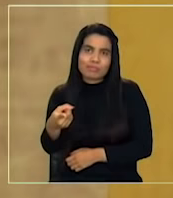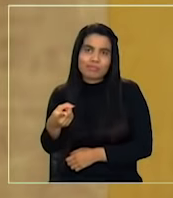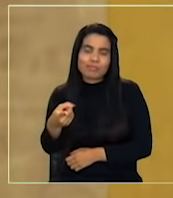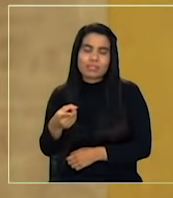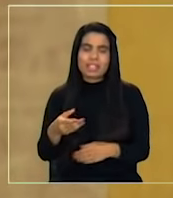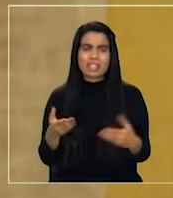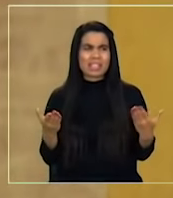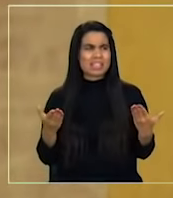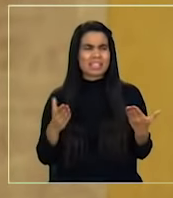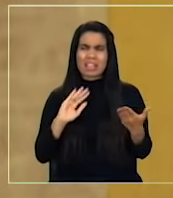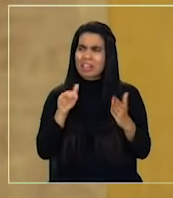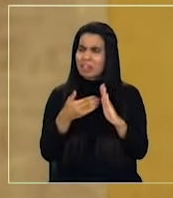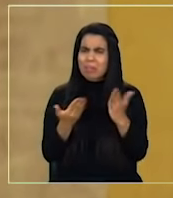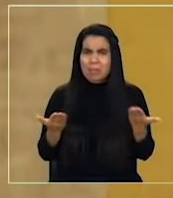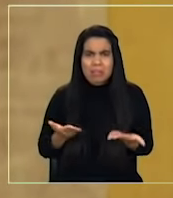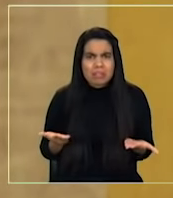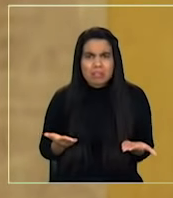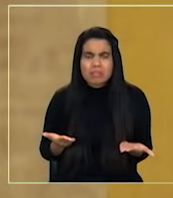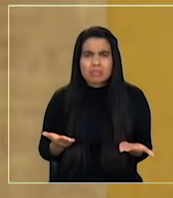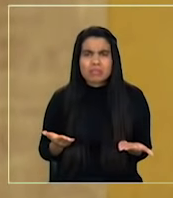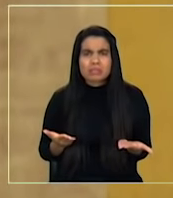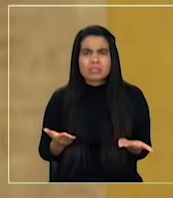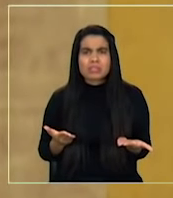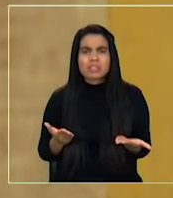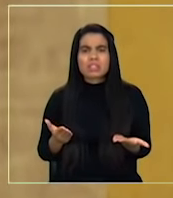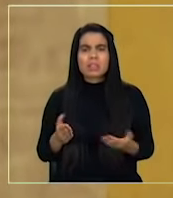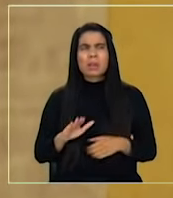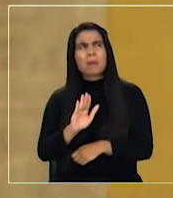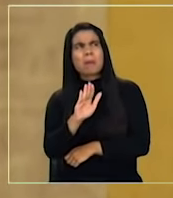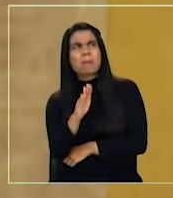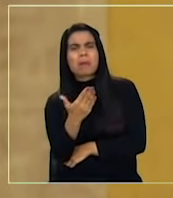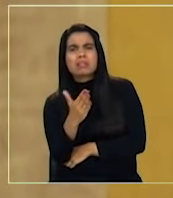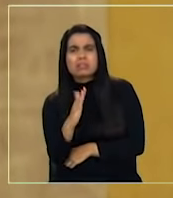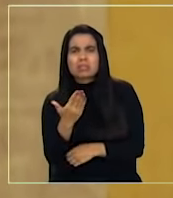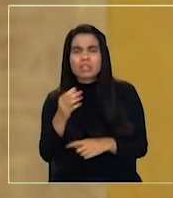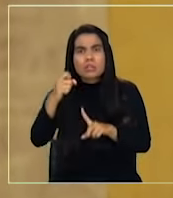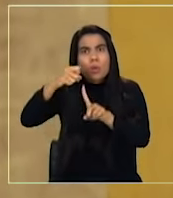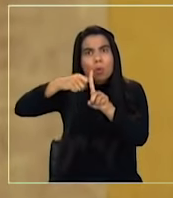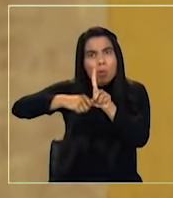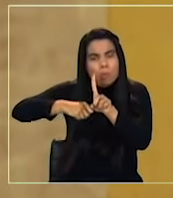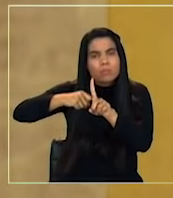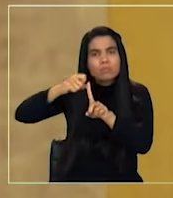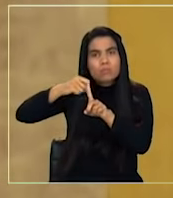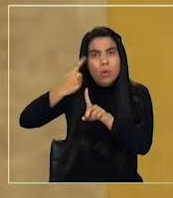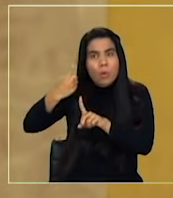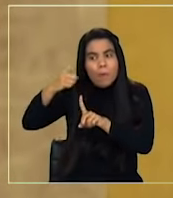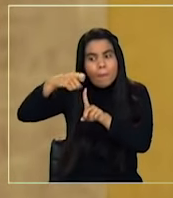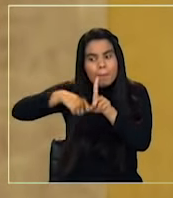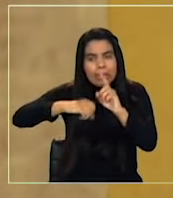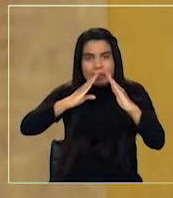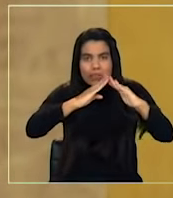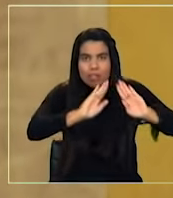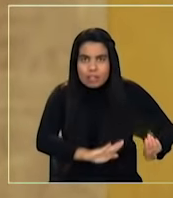Até agora, aí com praticamente um mês de quarentena